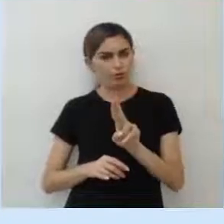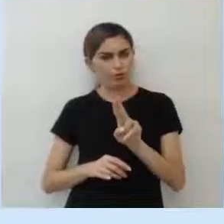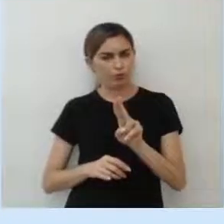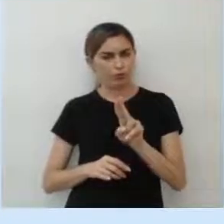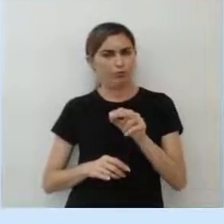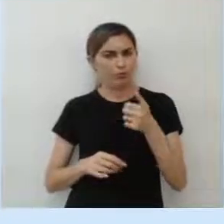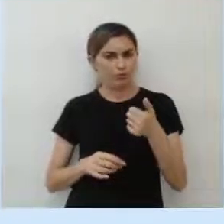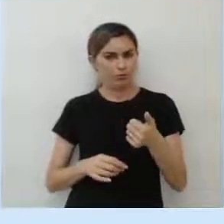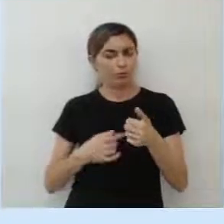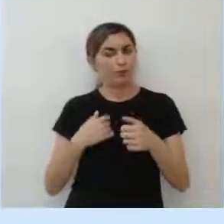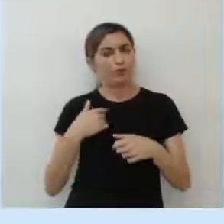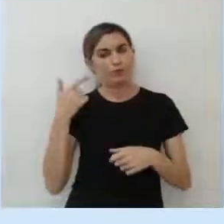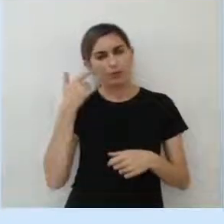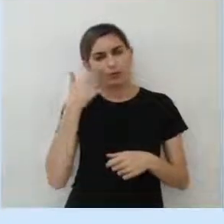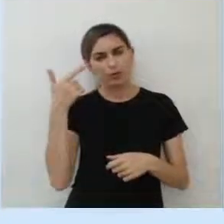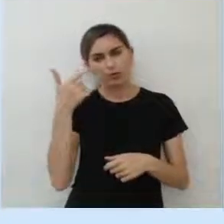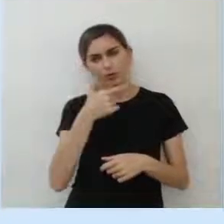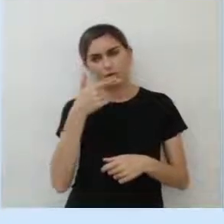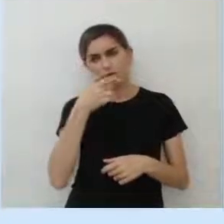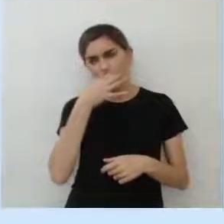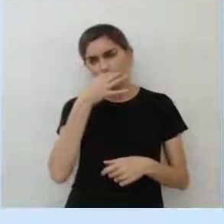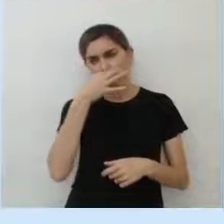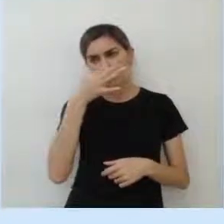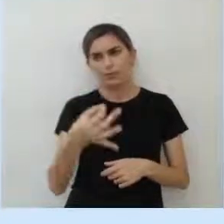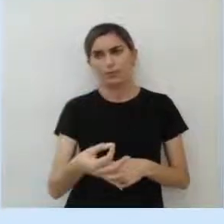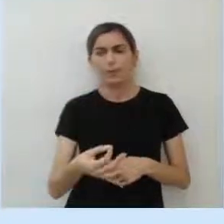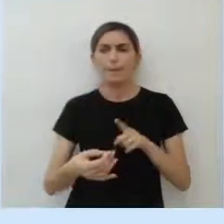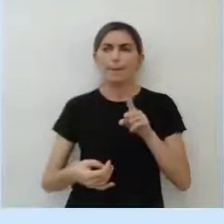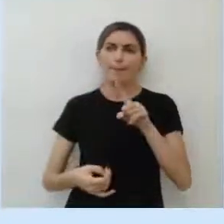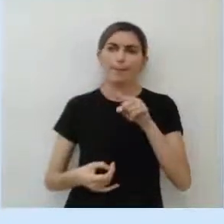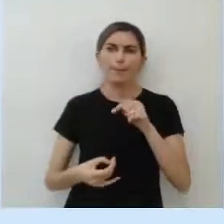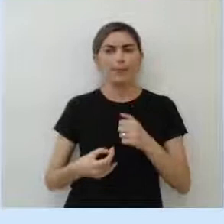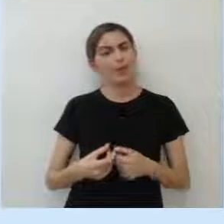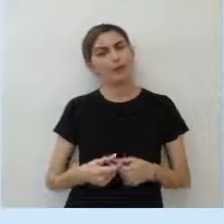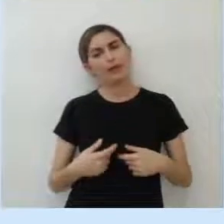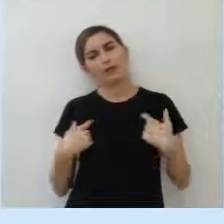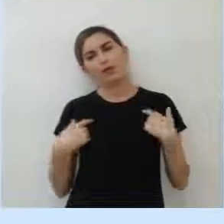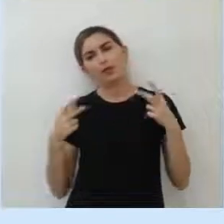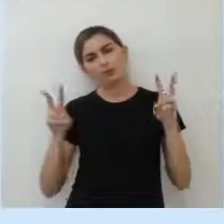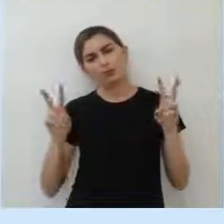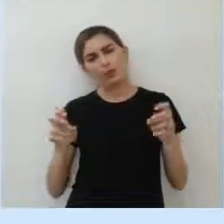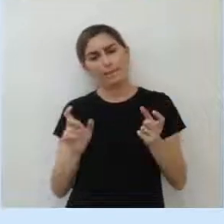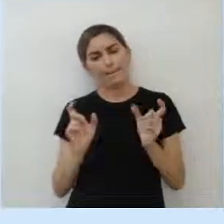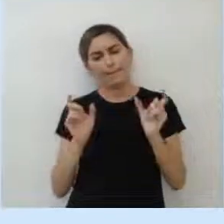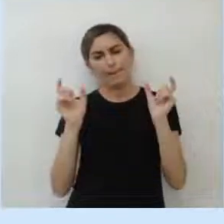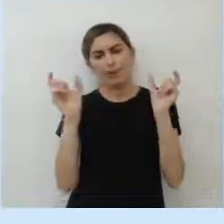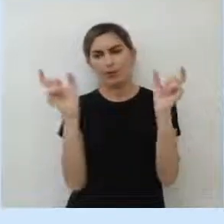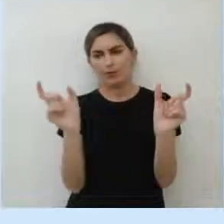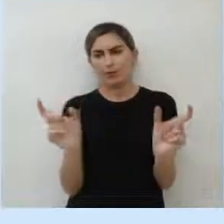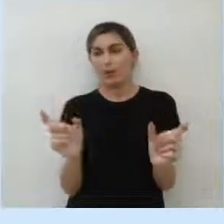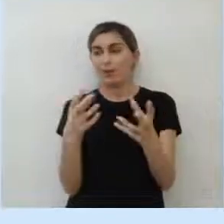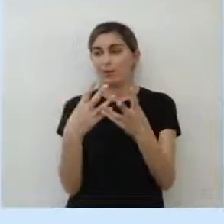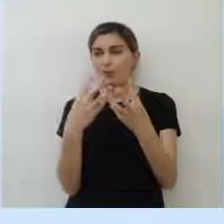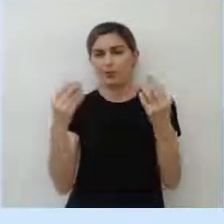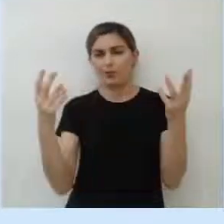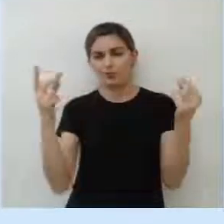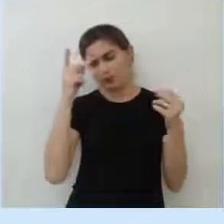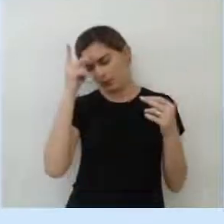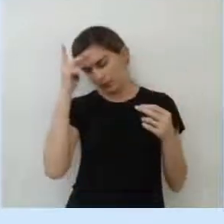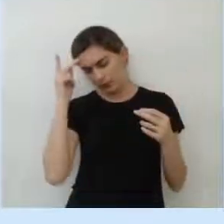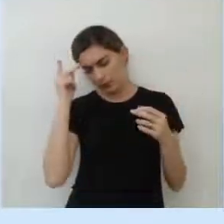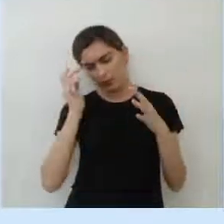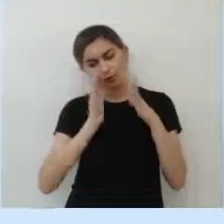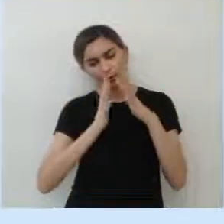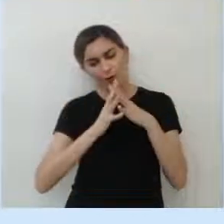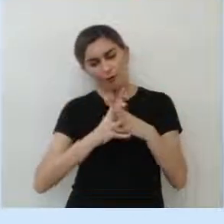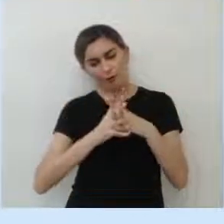para a segunda dica, olha só. A segunda dica é sobre duas palavrinhas que muita gente